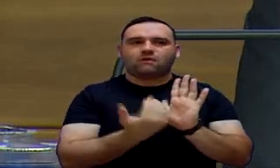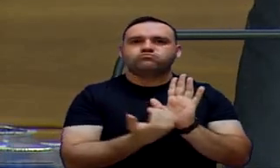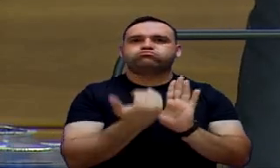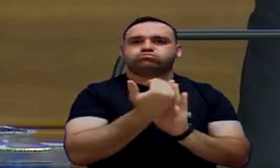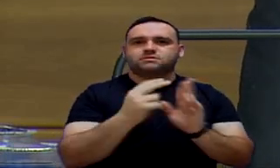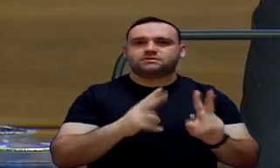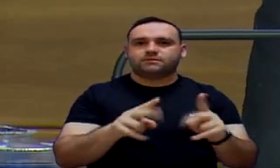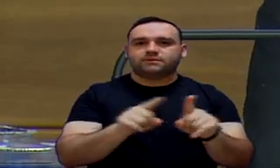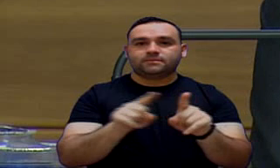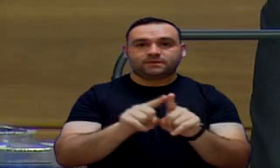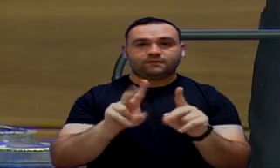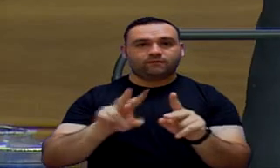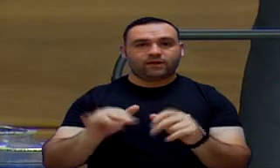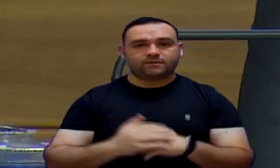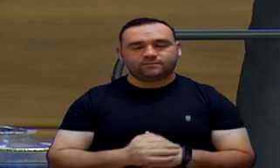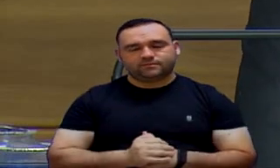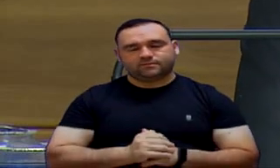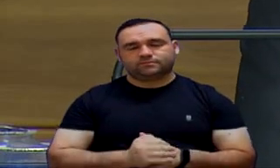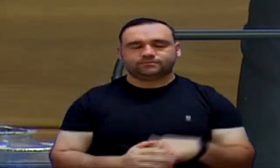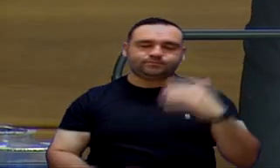crescer considerável